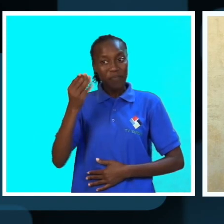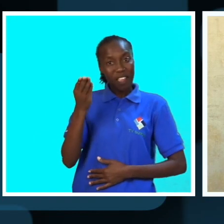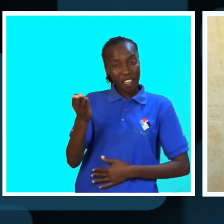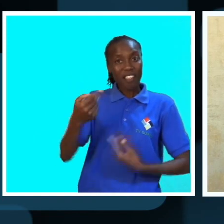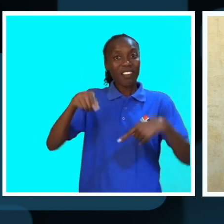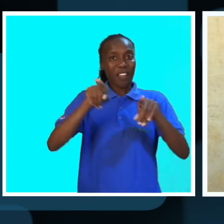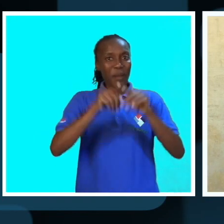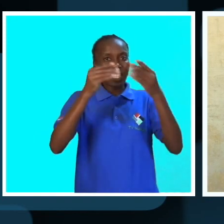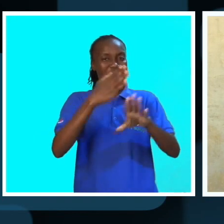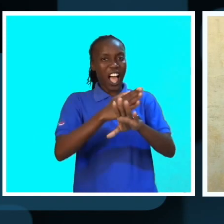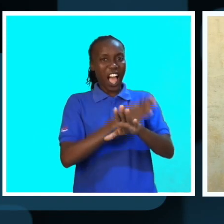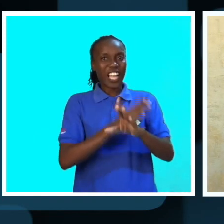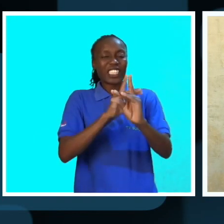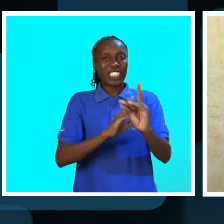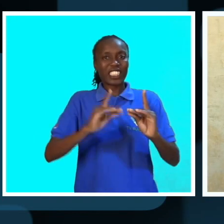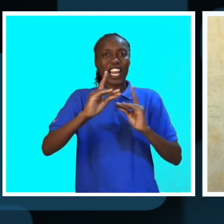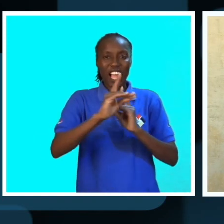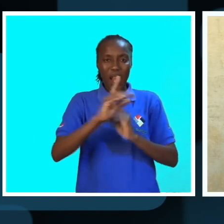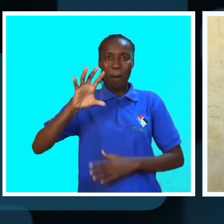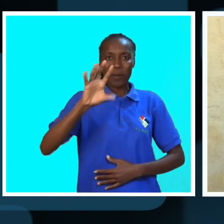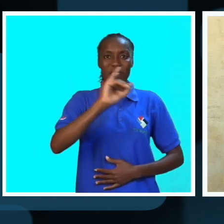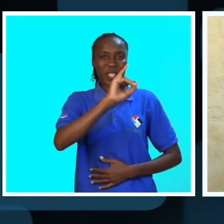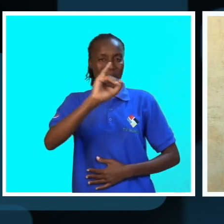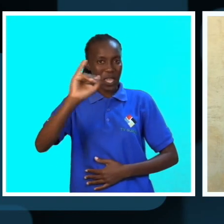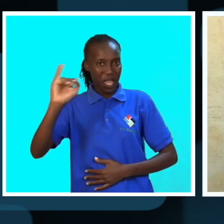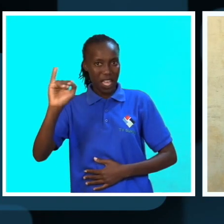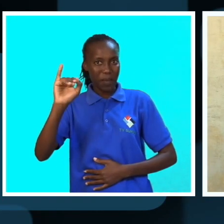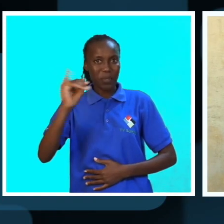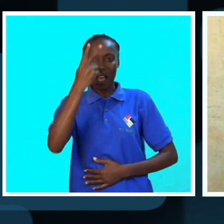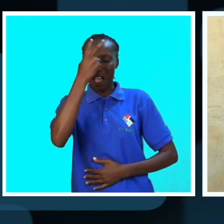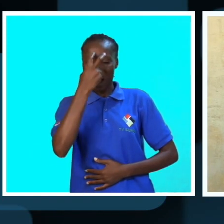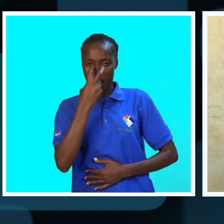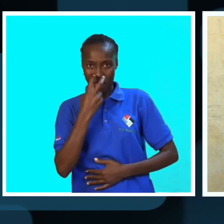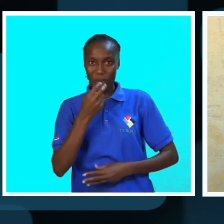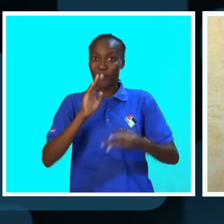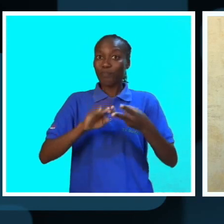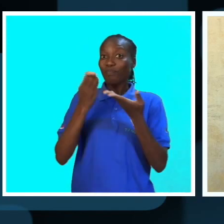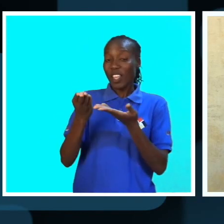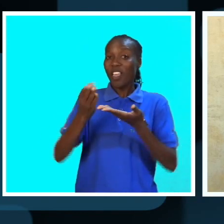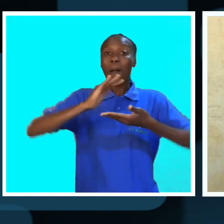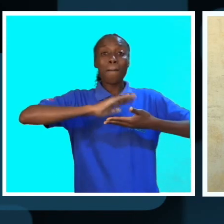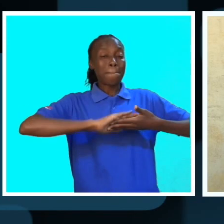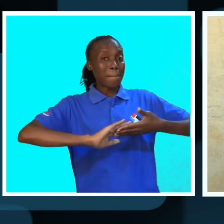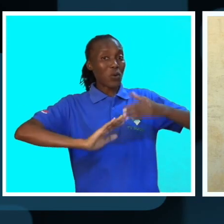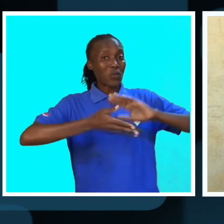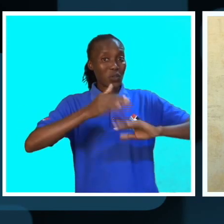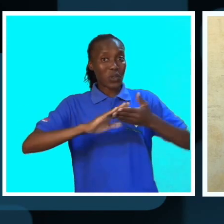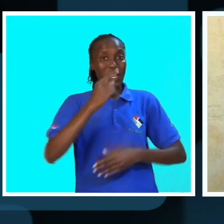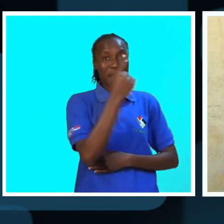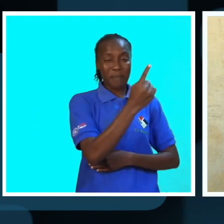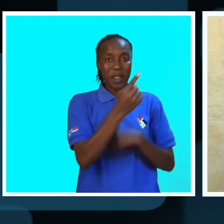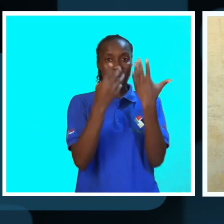de Inhambane. Além disso, ele também foi delegado da província de Inhambane, de Acam, e